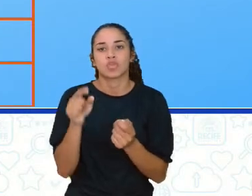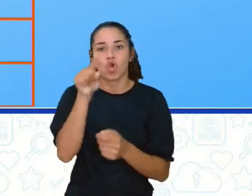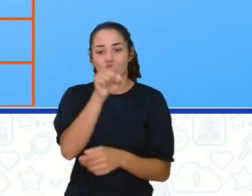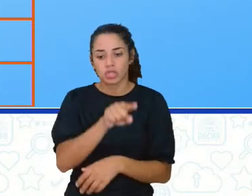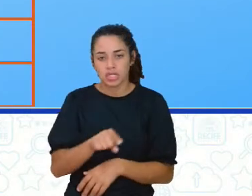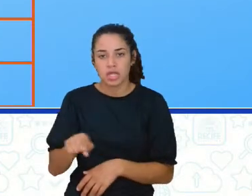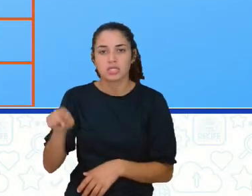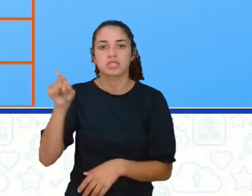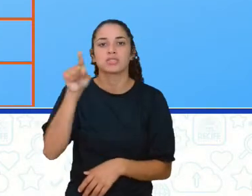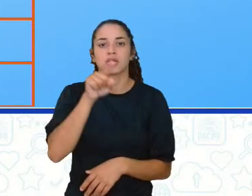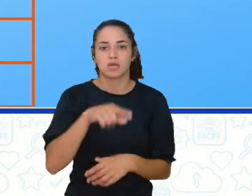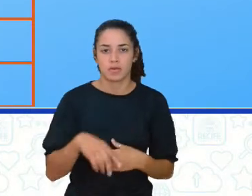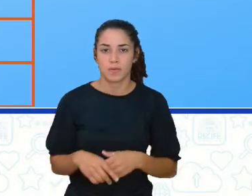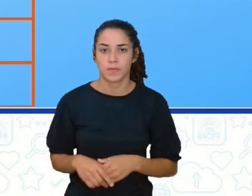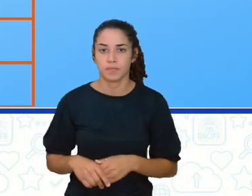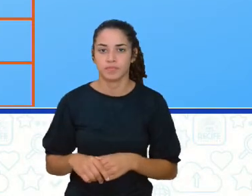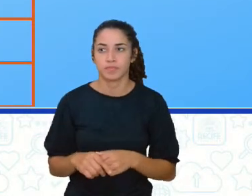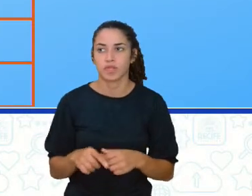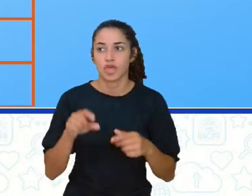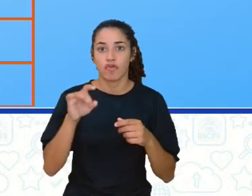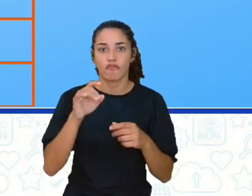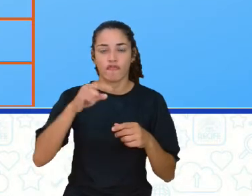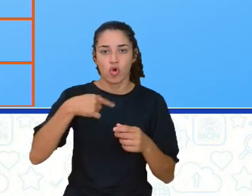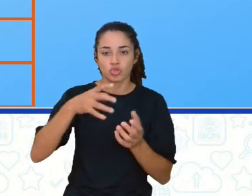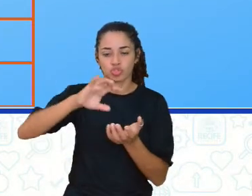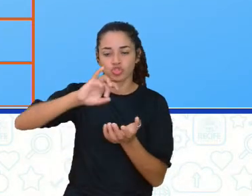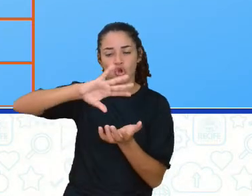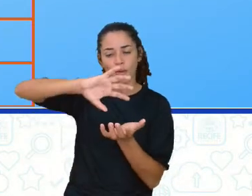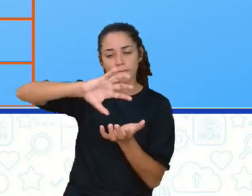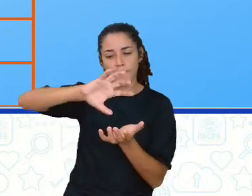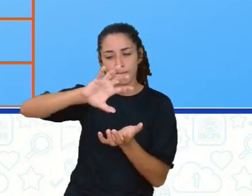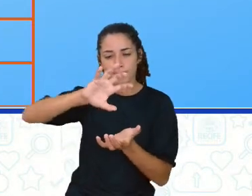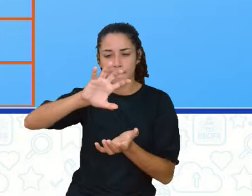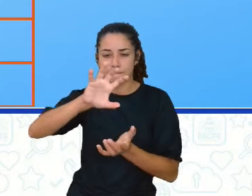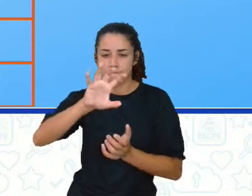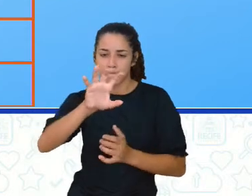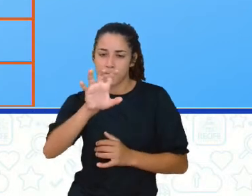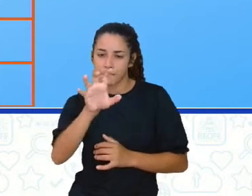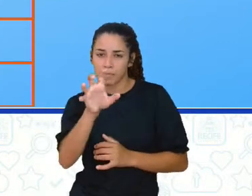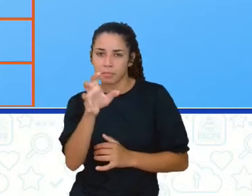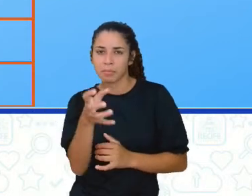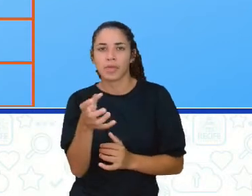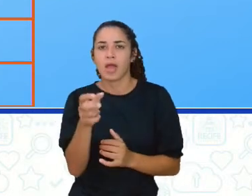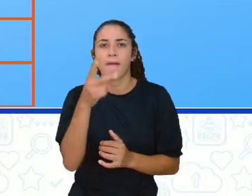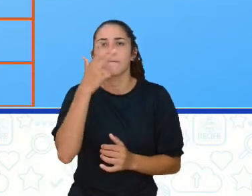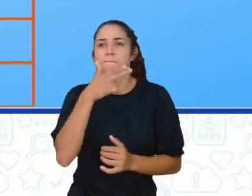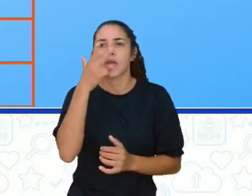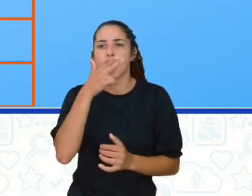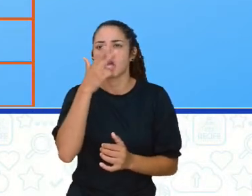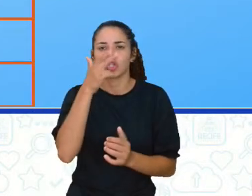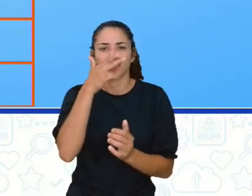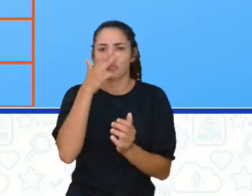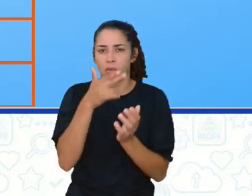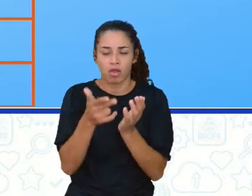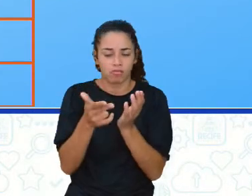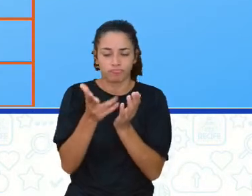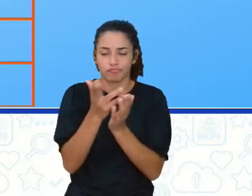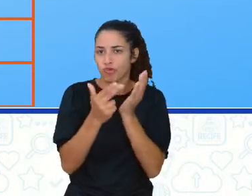rotação. Né? Certo? Eu vou rodar, girar, e aí eu vou ter a mesma figurinha. Olha ela